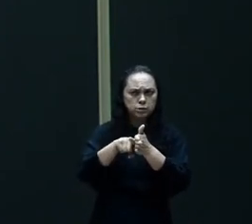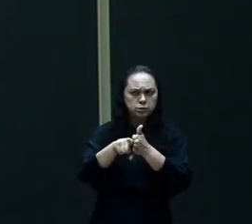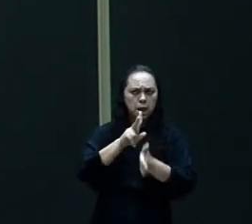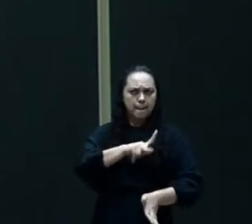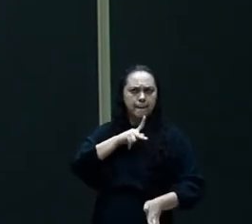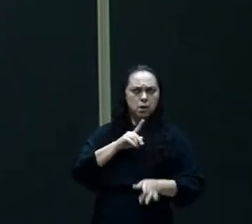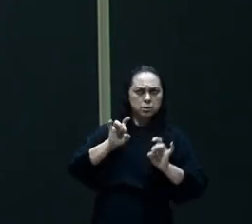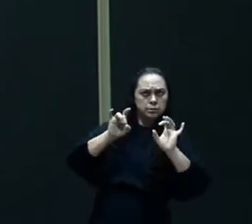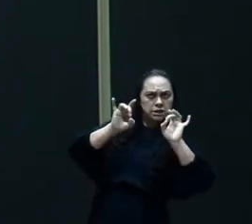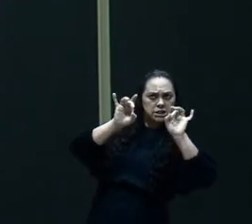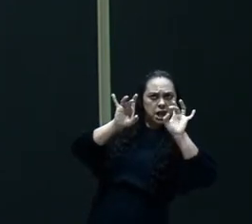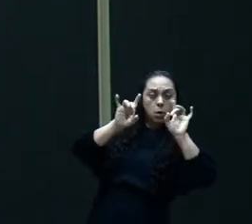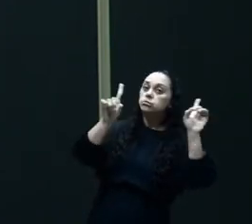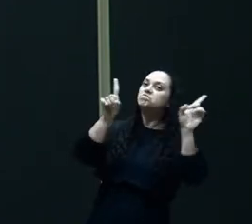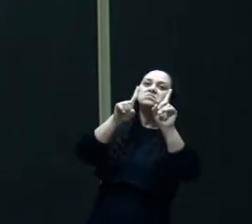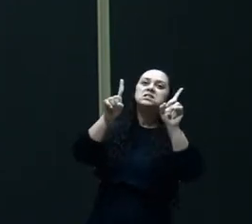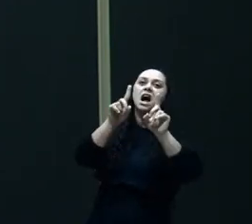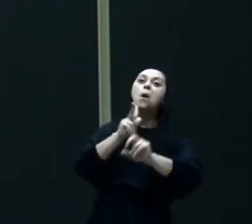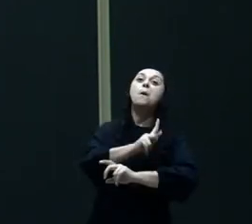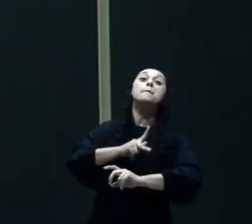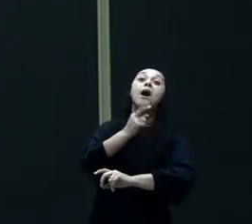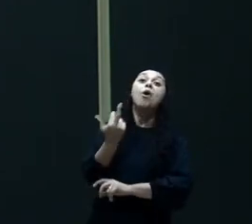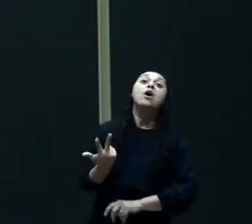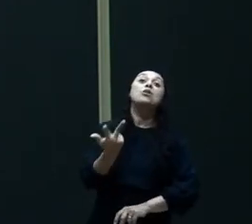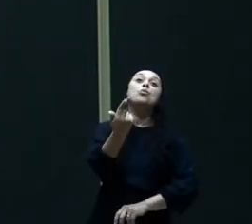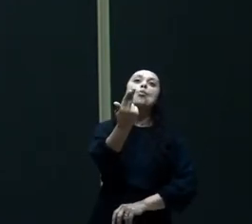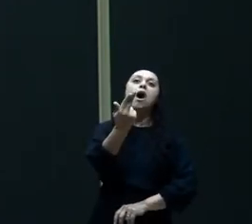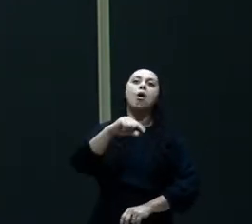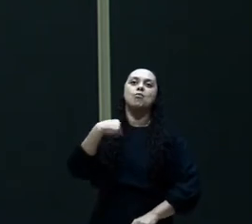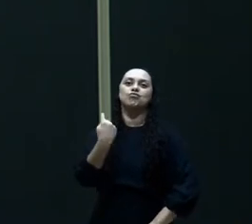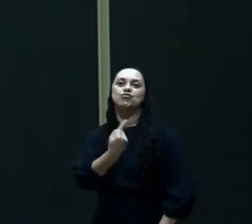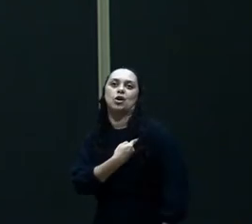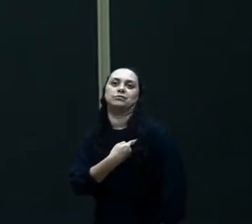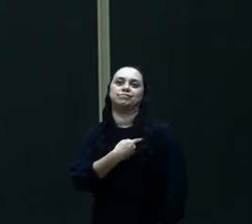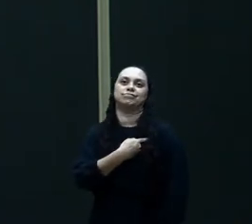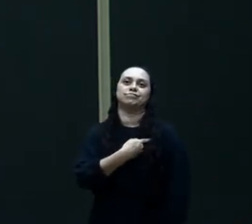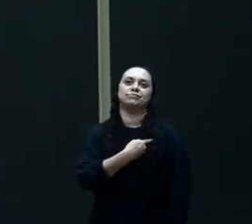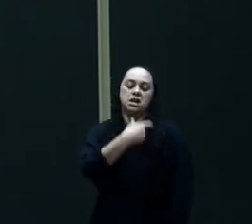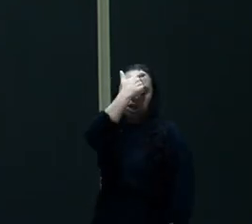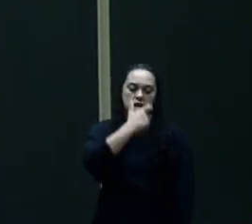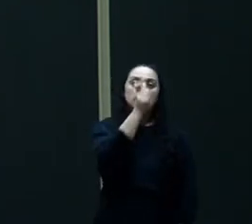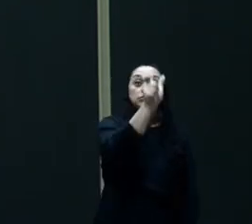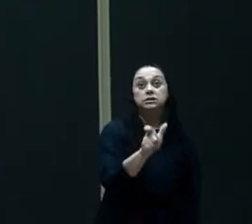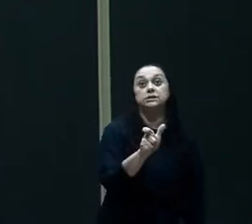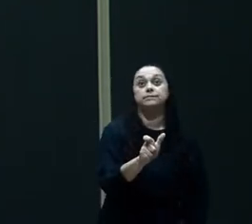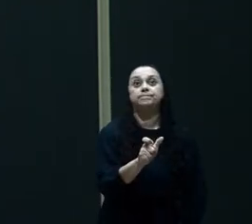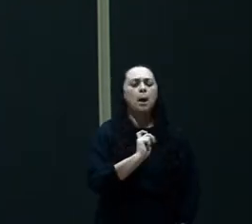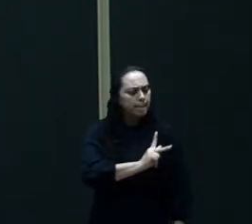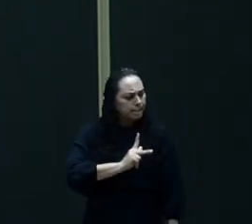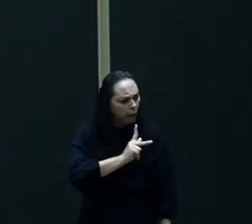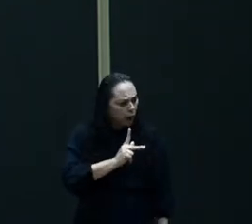você se Deus não poupou nesse caminho Paulo se Deus PIS a prova